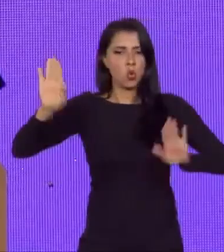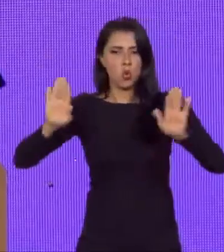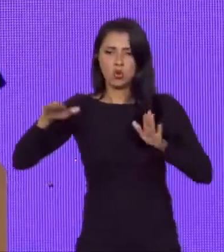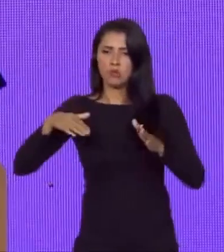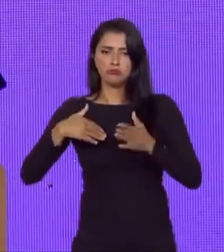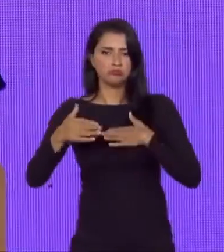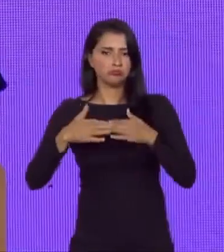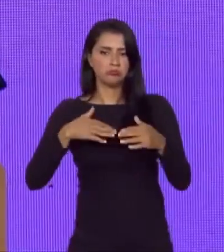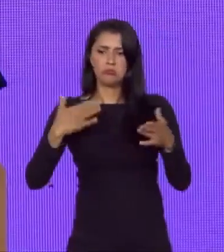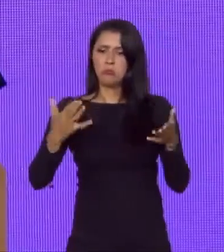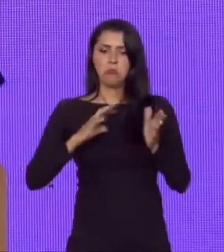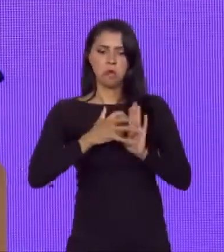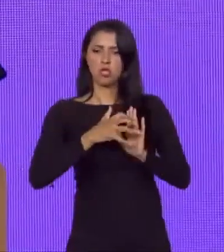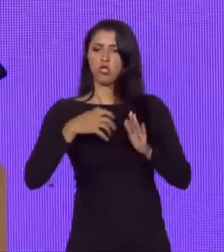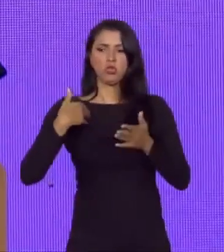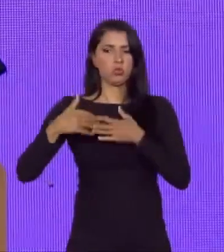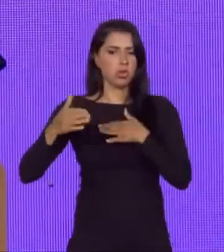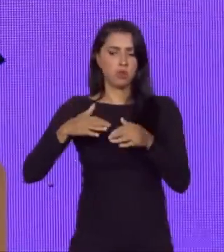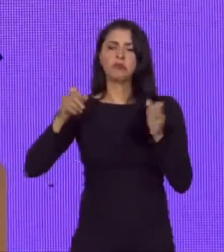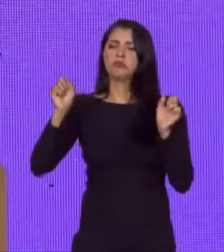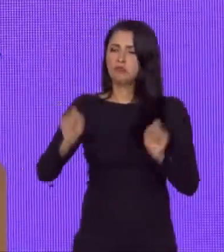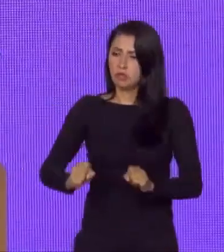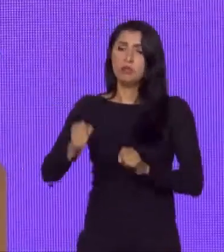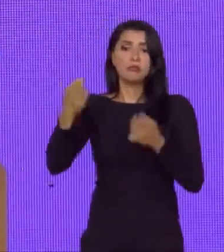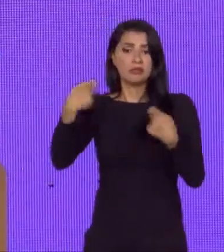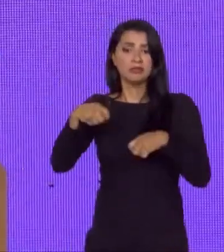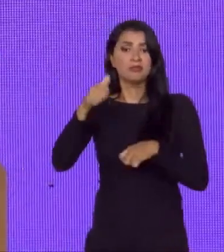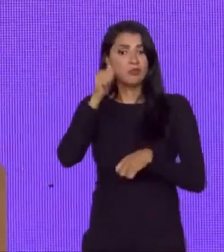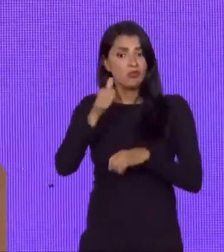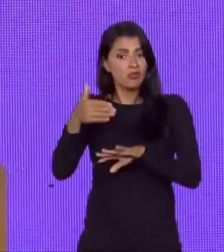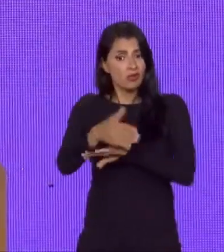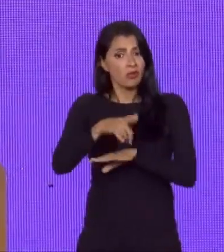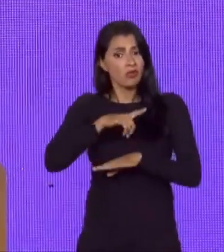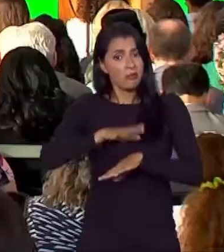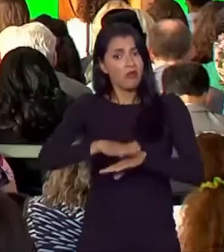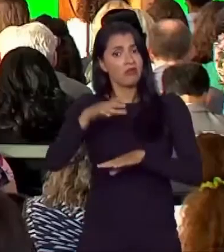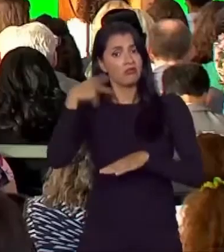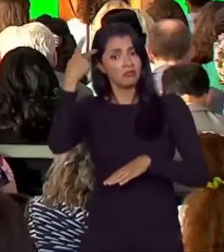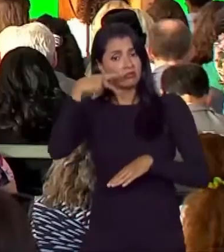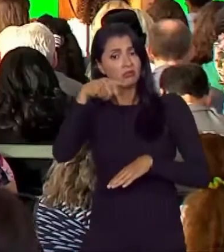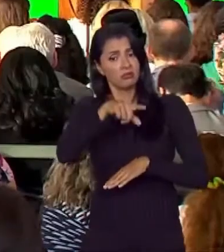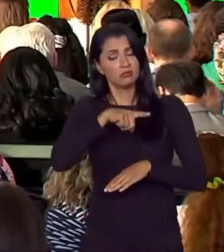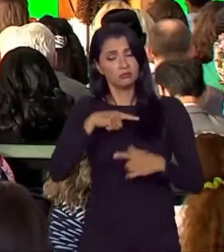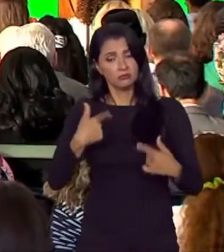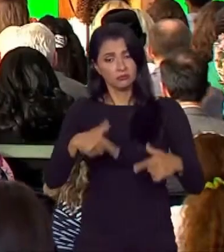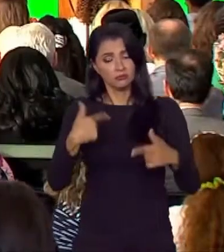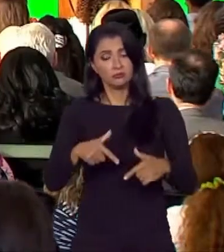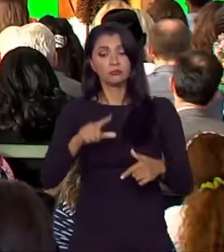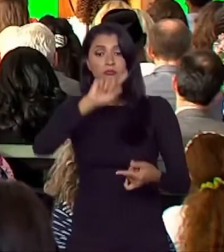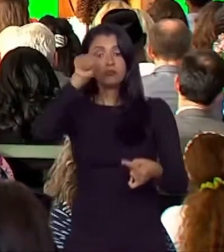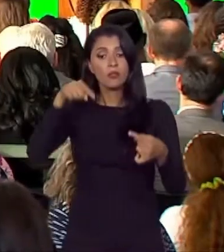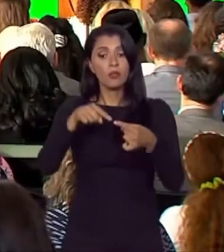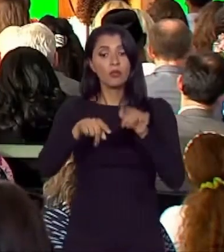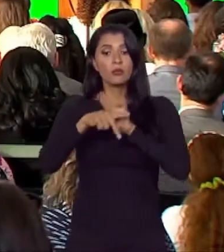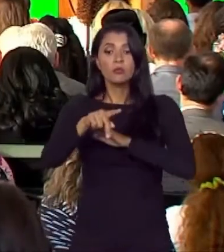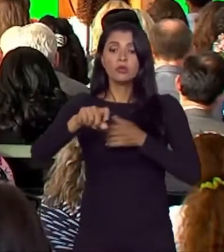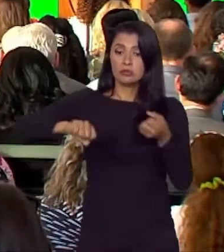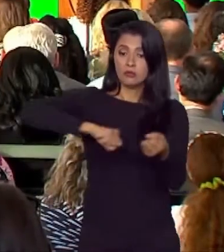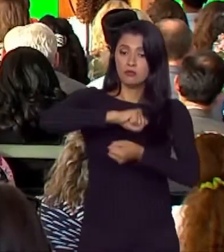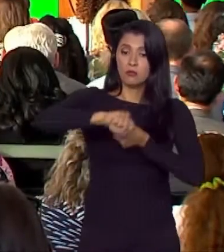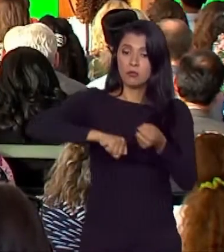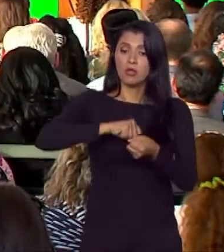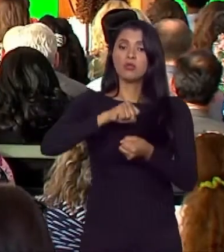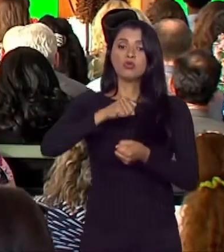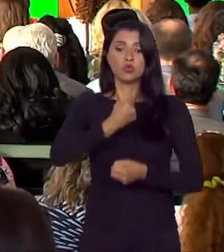partido seja, a gente precisa muito, né, de mais mulheres no parlamento. O Objetivo do Desenvolvimento Sustentável